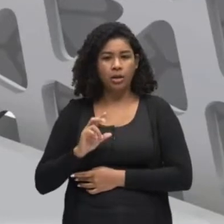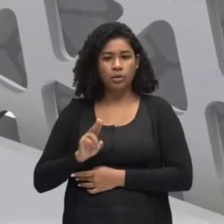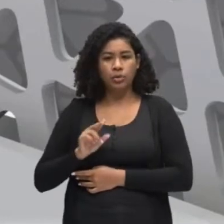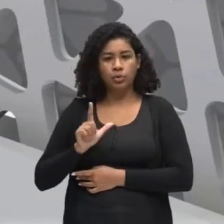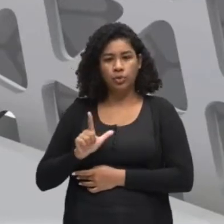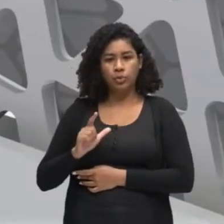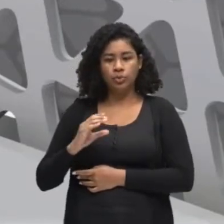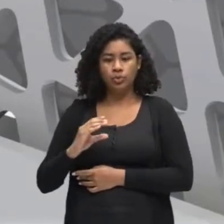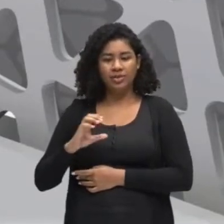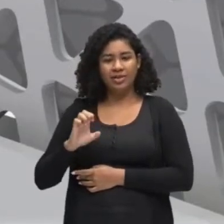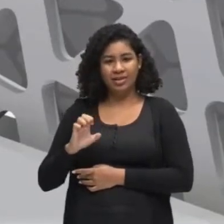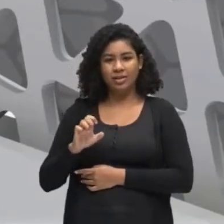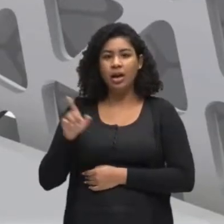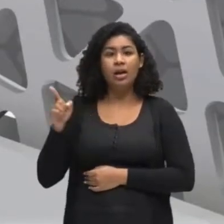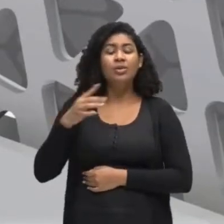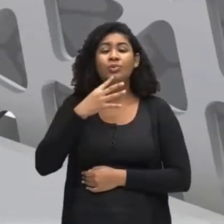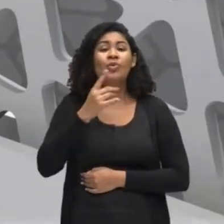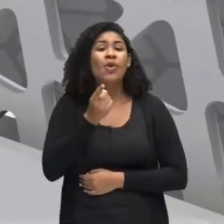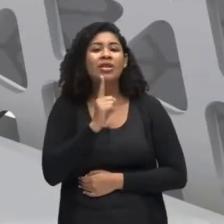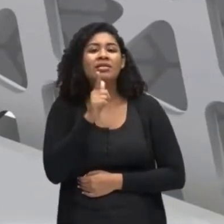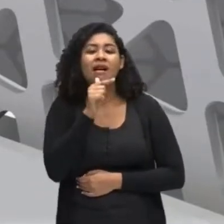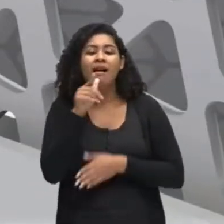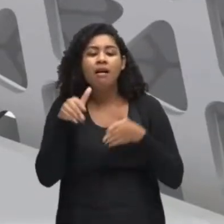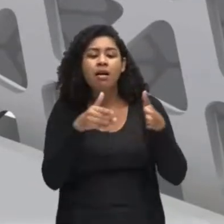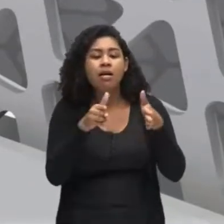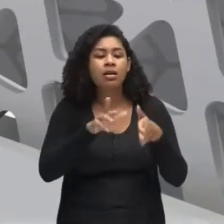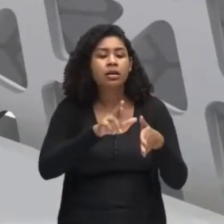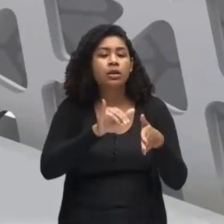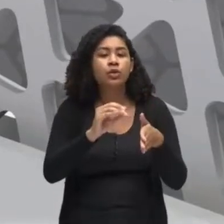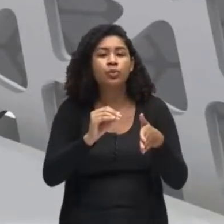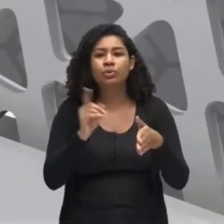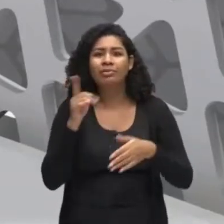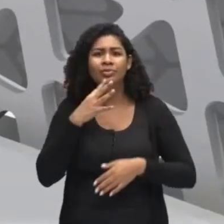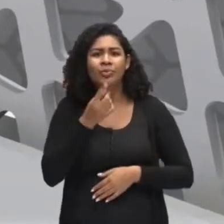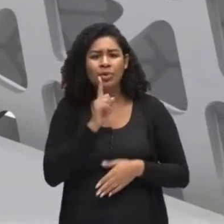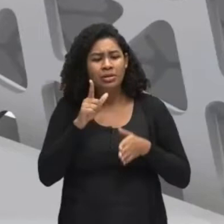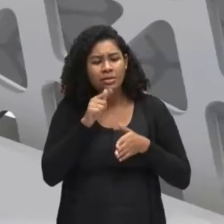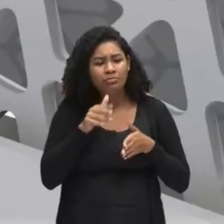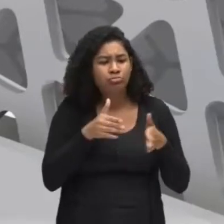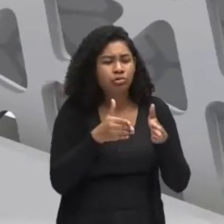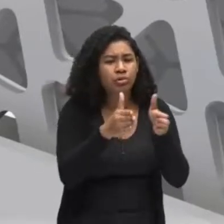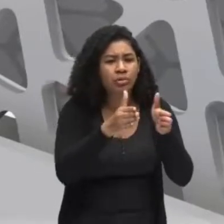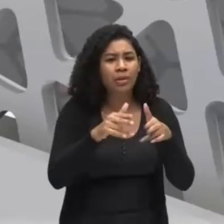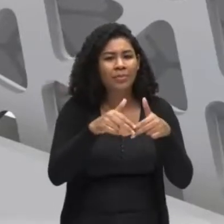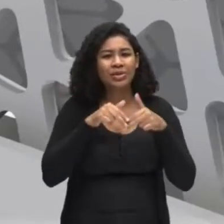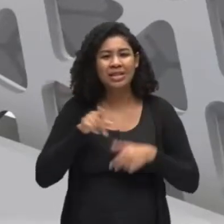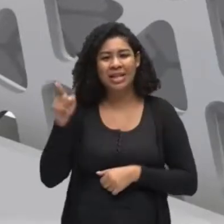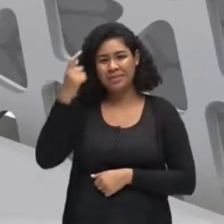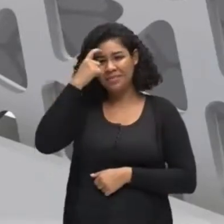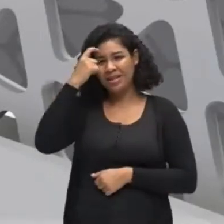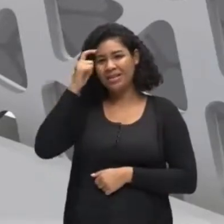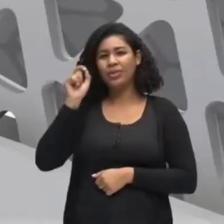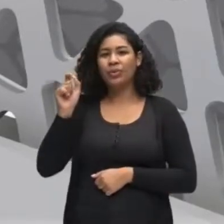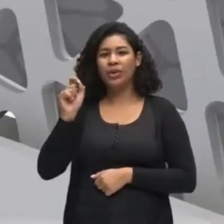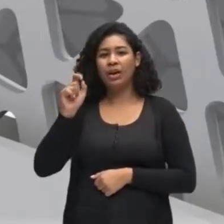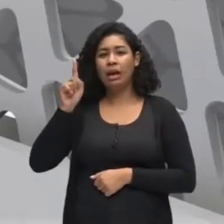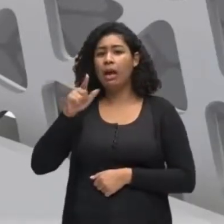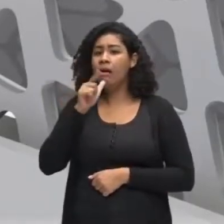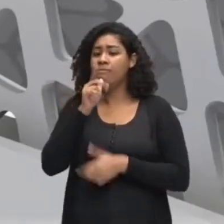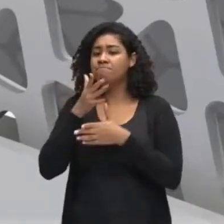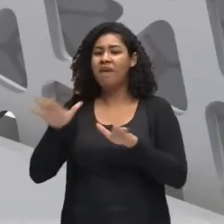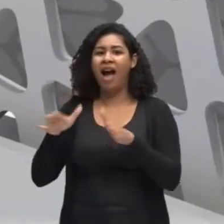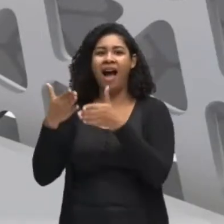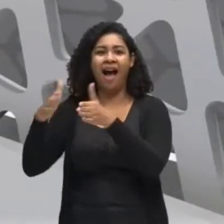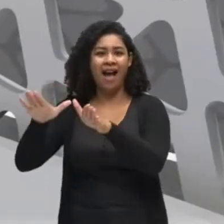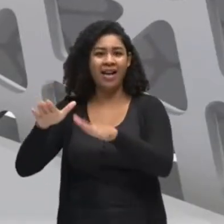Como eles tinham ali o mar como algo muito grande e os rios europeus são menores do que os rios da nossa região, estamos